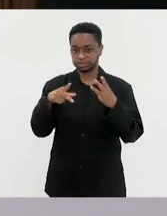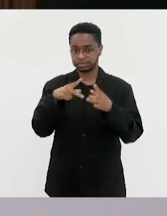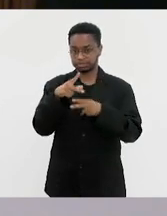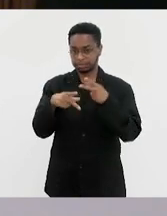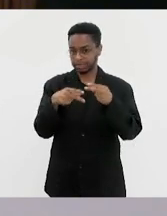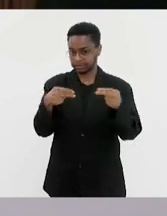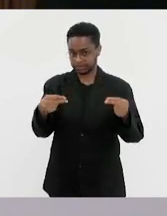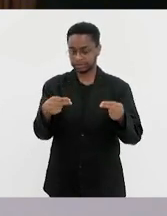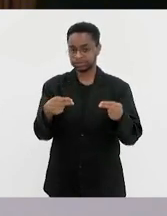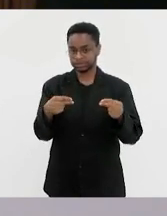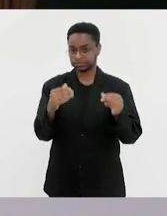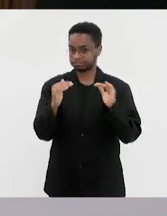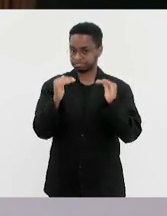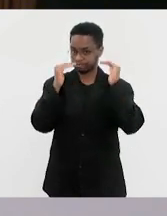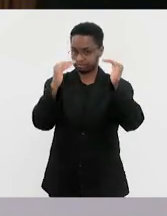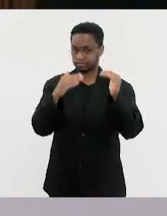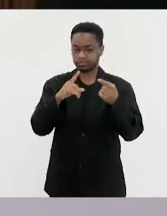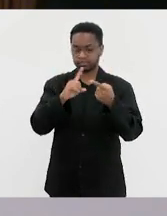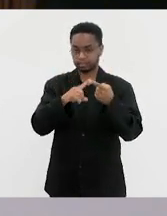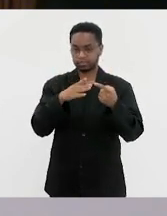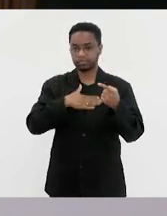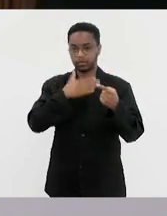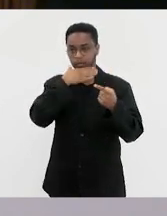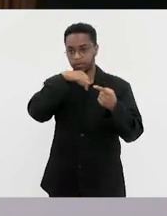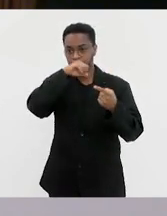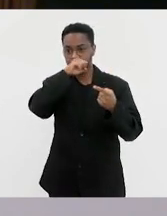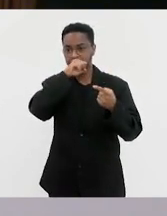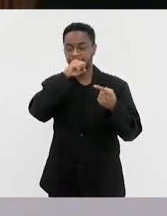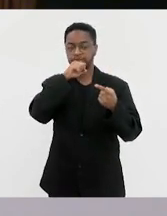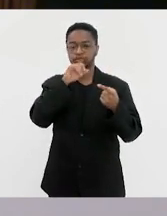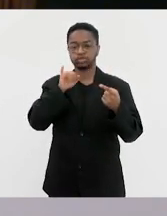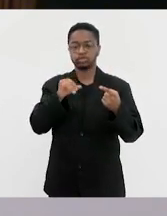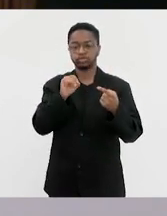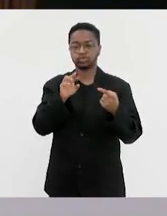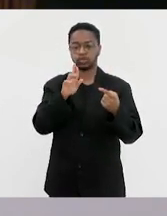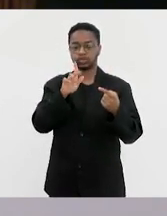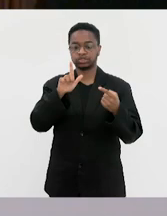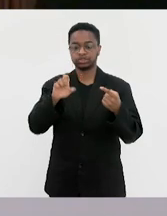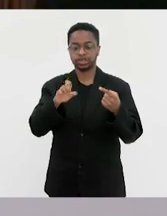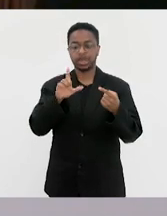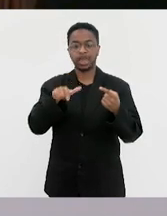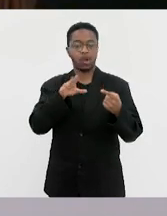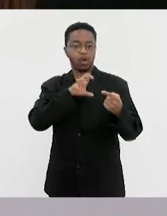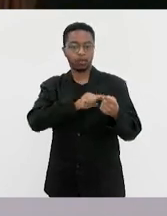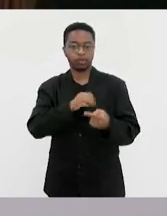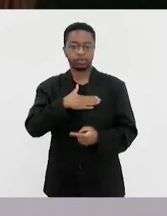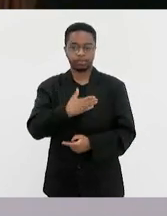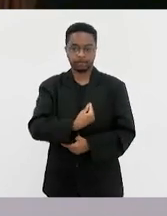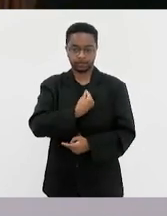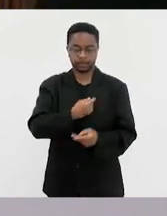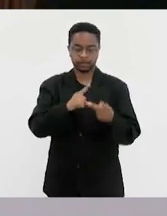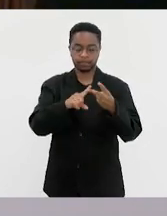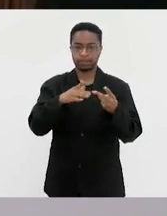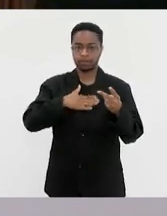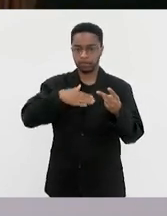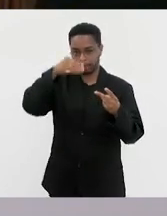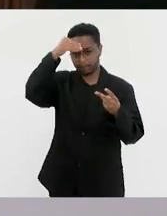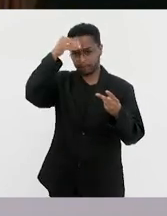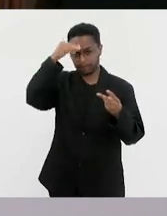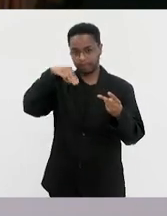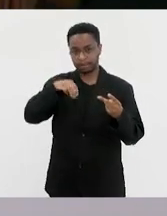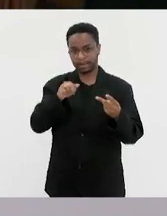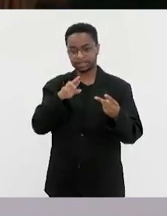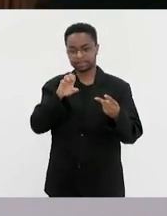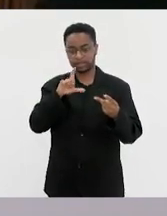né? Meu pai, Jorge, o grande amor da minha vida, meu padrinho, Marcelo, e meu tio,